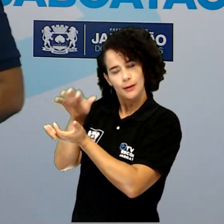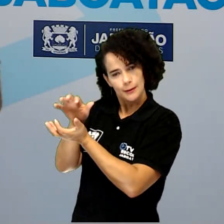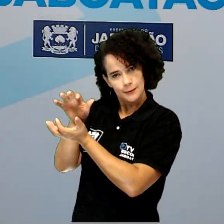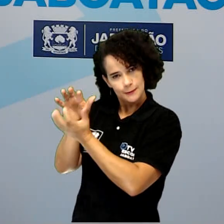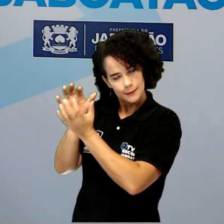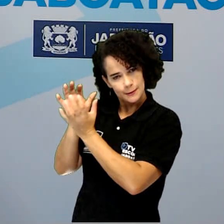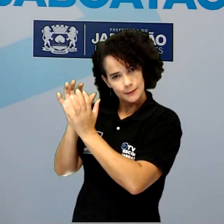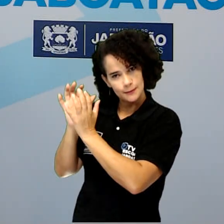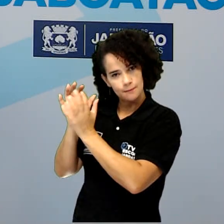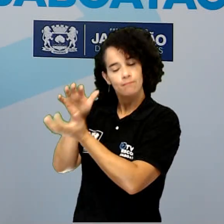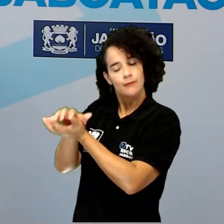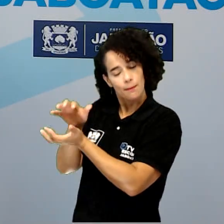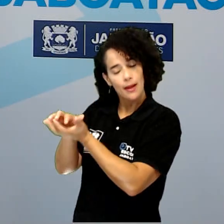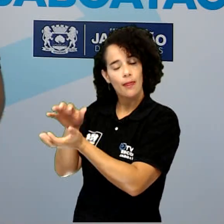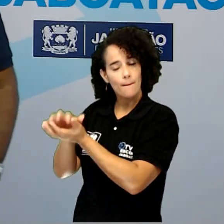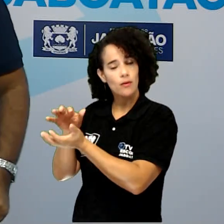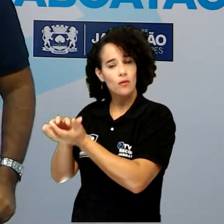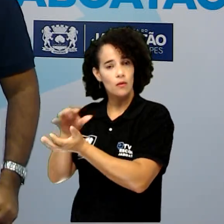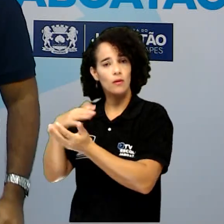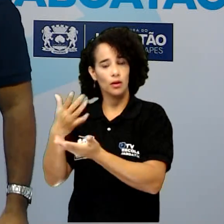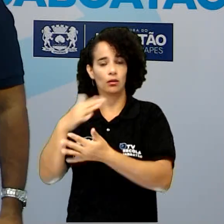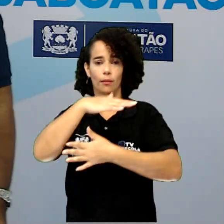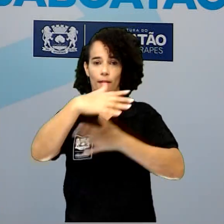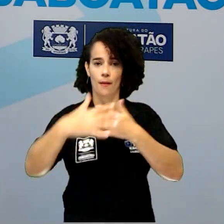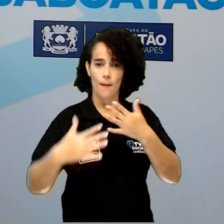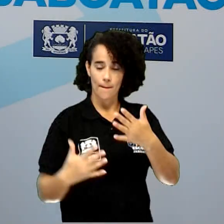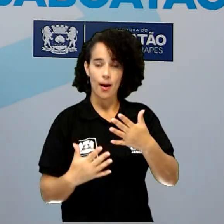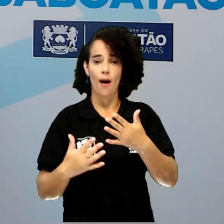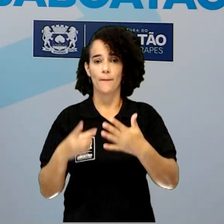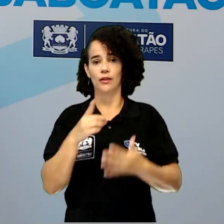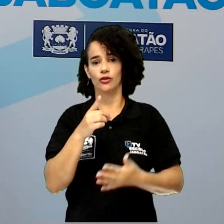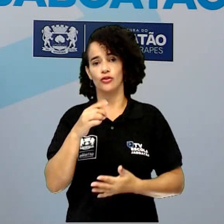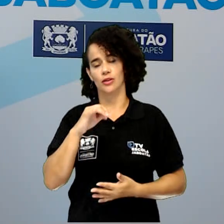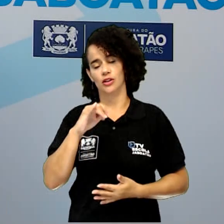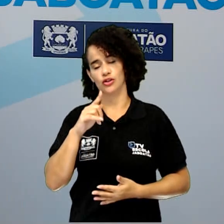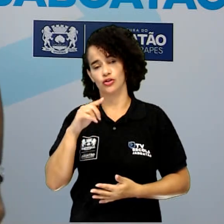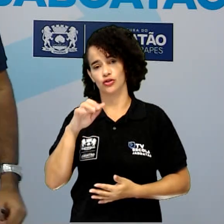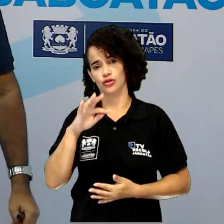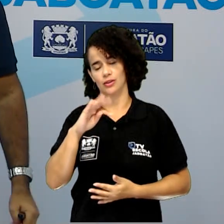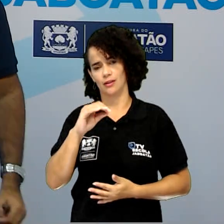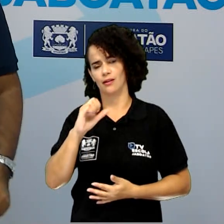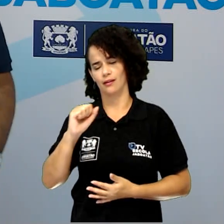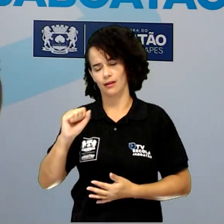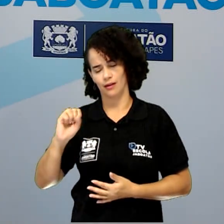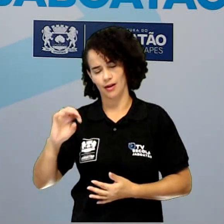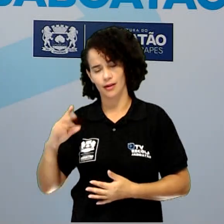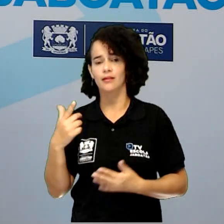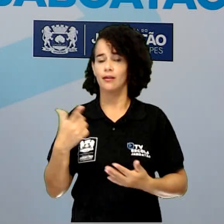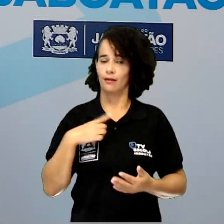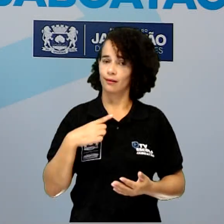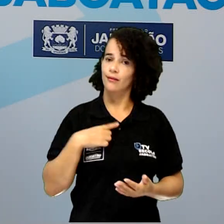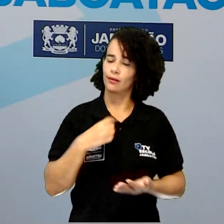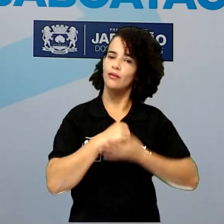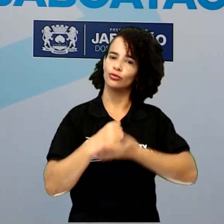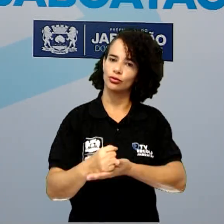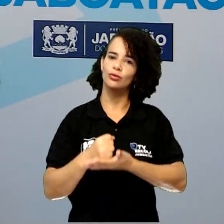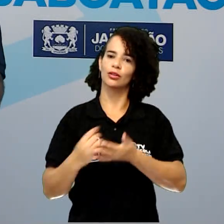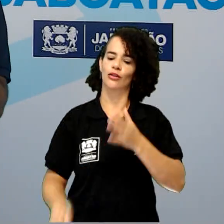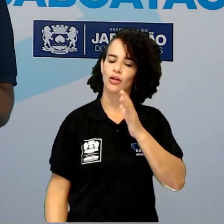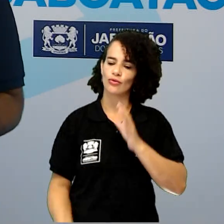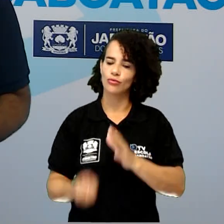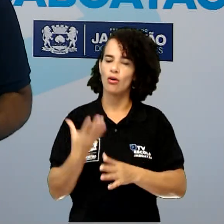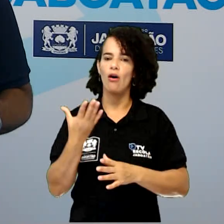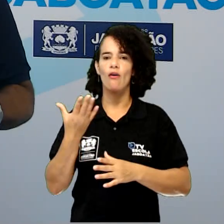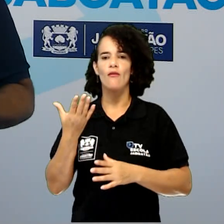semana. Ele vai mostrar mapas digitais que tem a ajuda das novas tecnologias de imagem, tá? Que vão